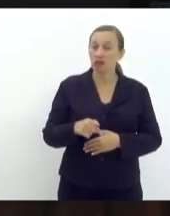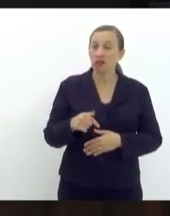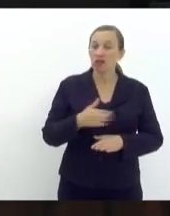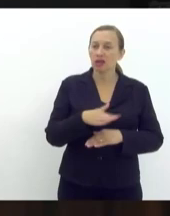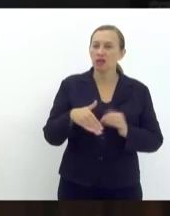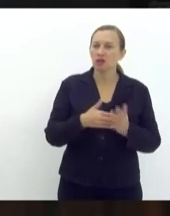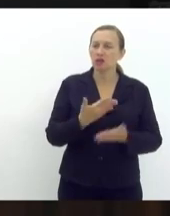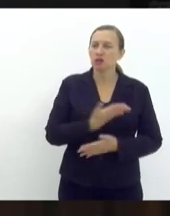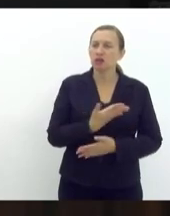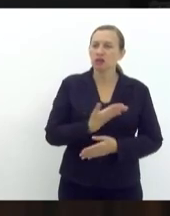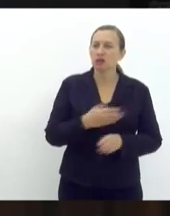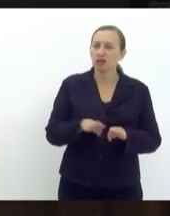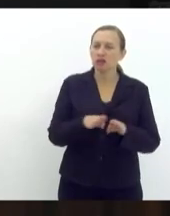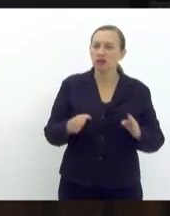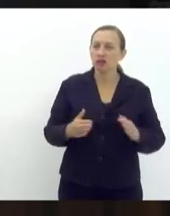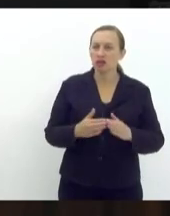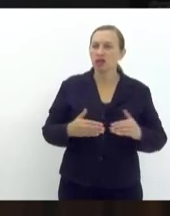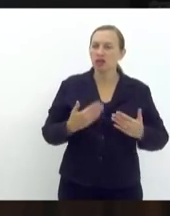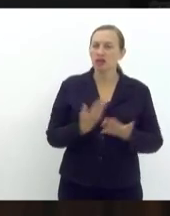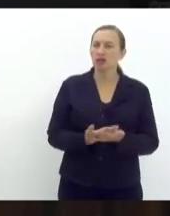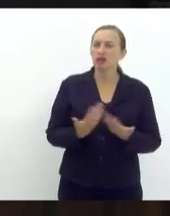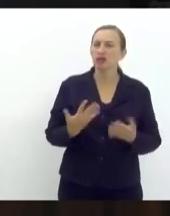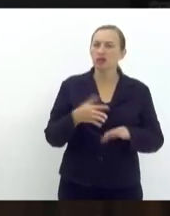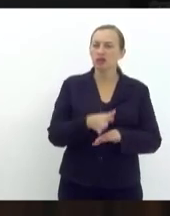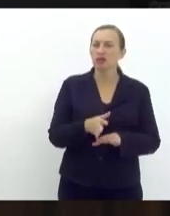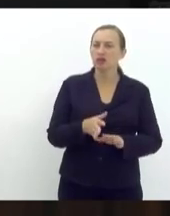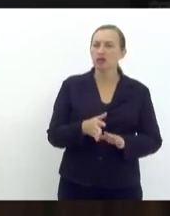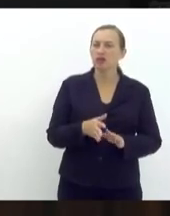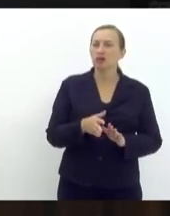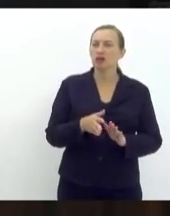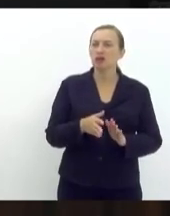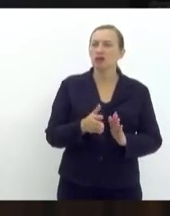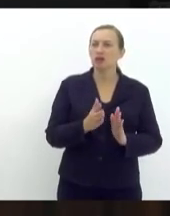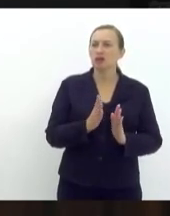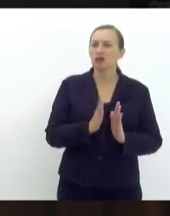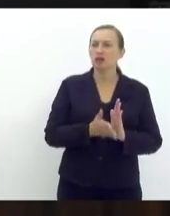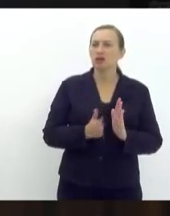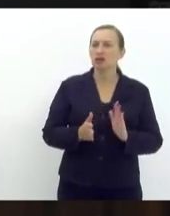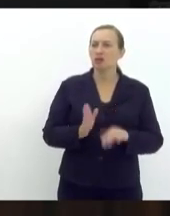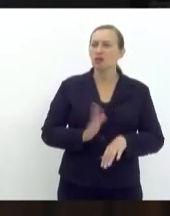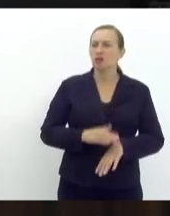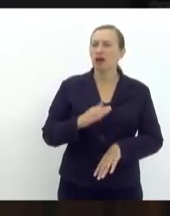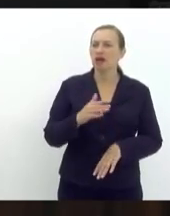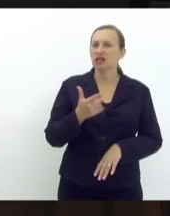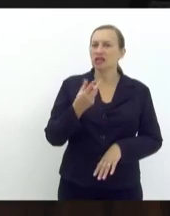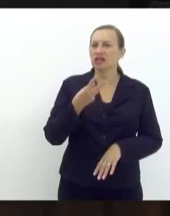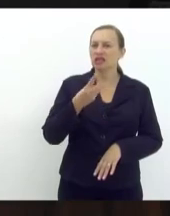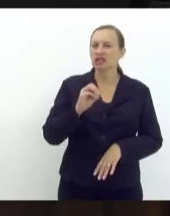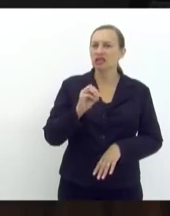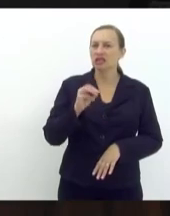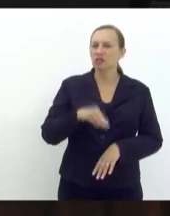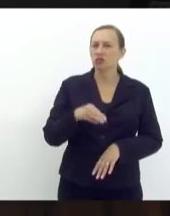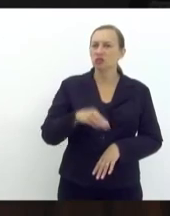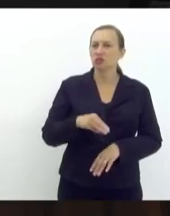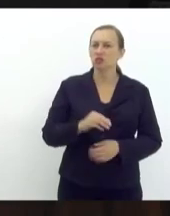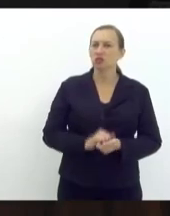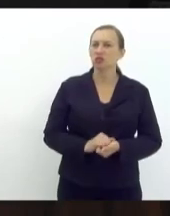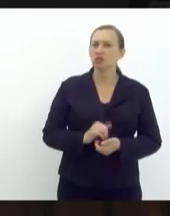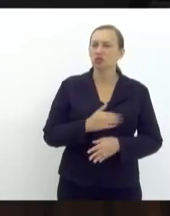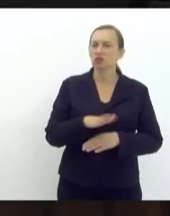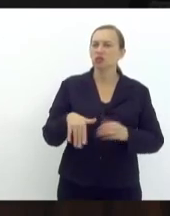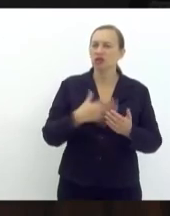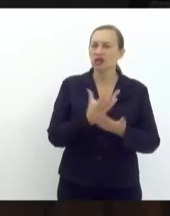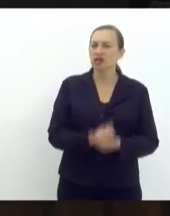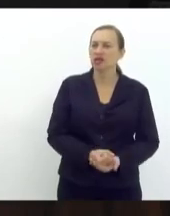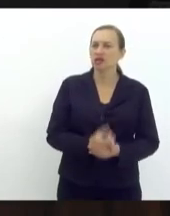todos os colegas a sobremesa do requerimento de pedido de prorrogação da sessão por mais 30 minutos pessoas que